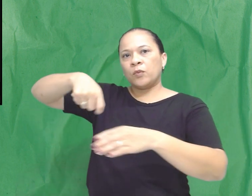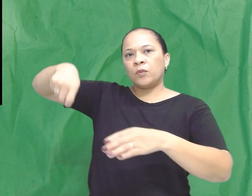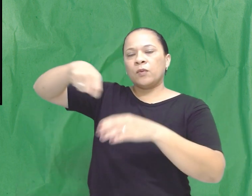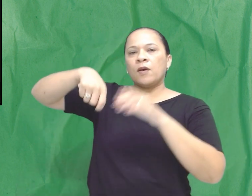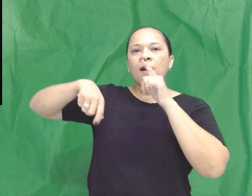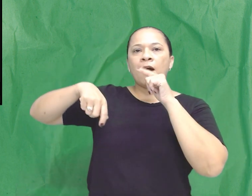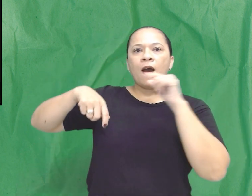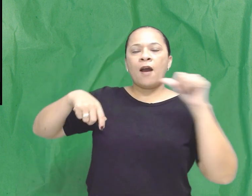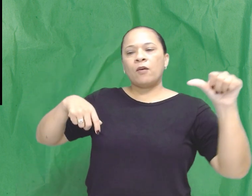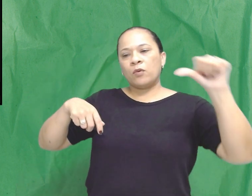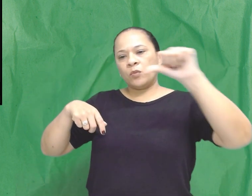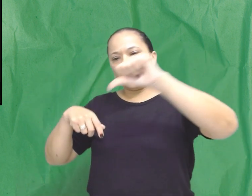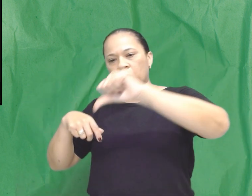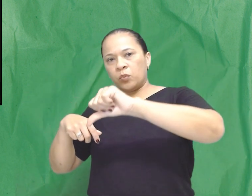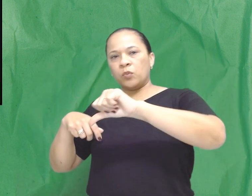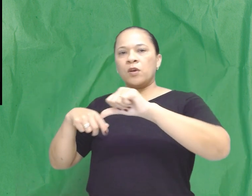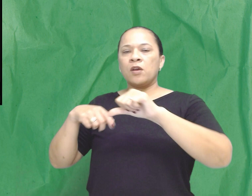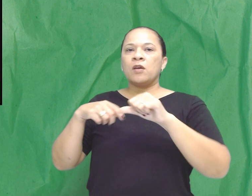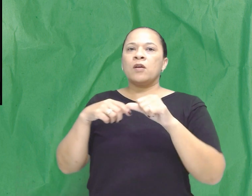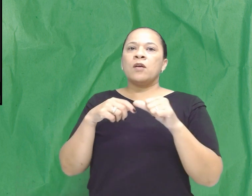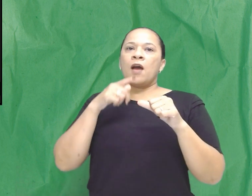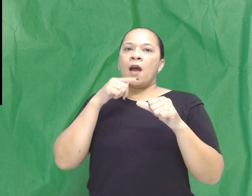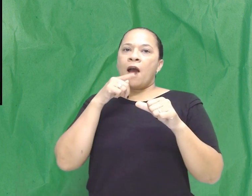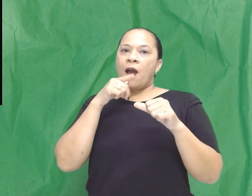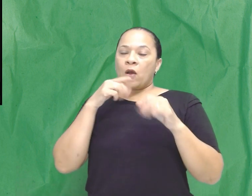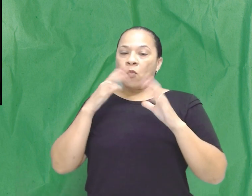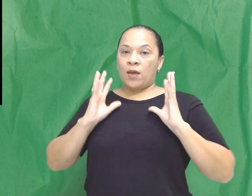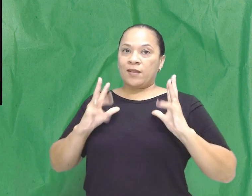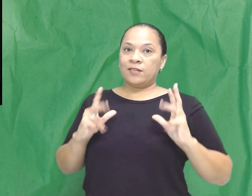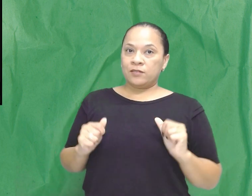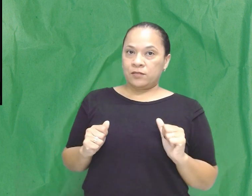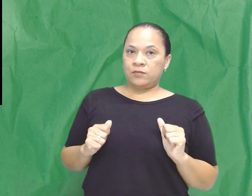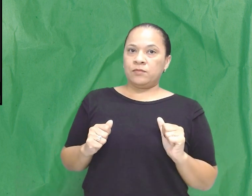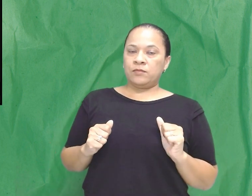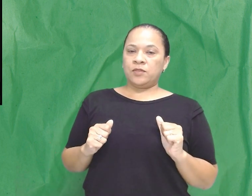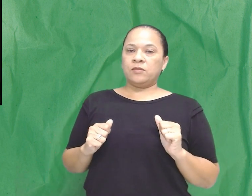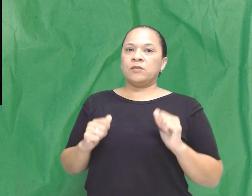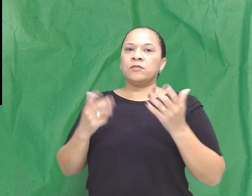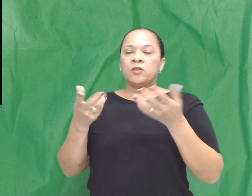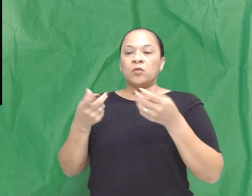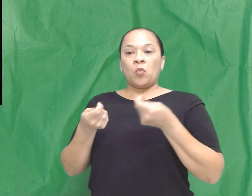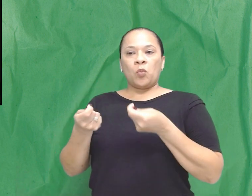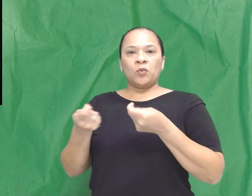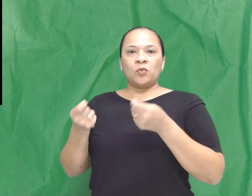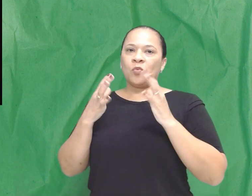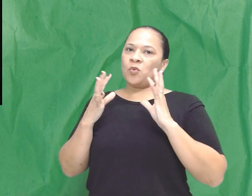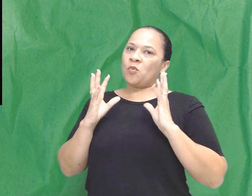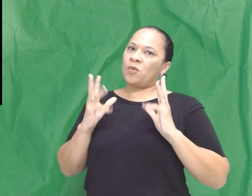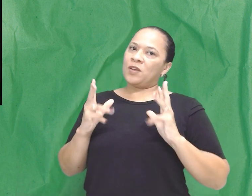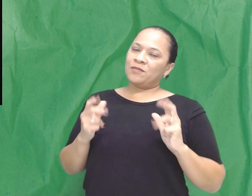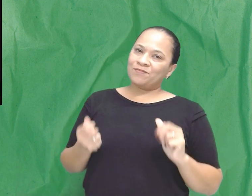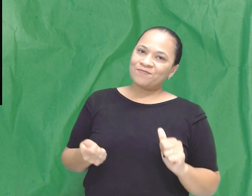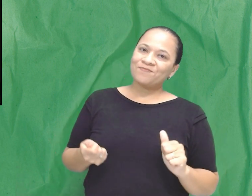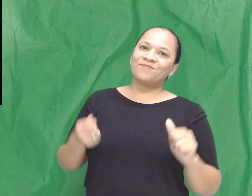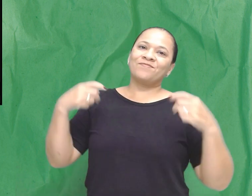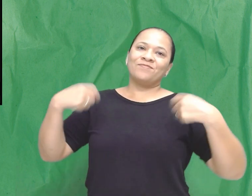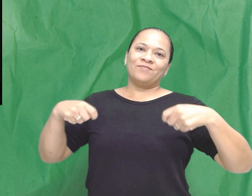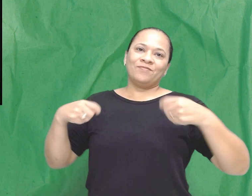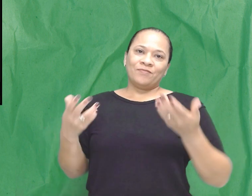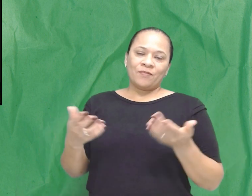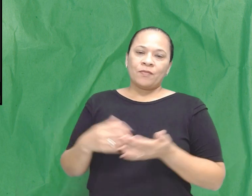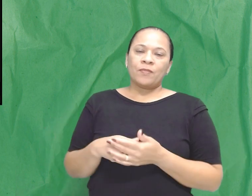Sempre água filtrada. Você está tratando com alimentos, lembra do controle de qualidade, tem que ter. Bom, é importante também